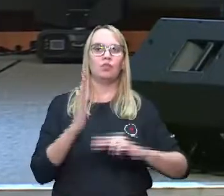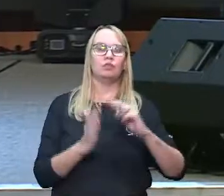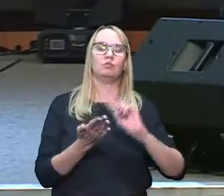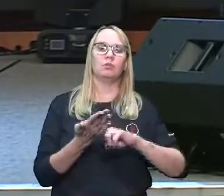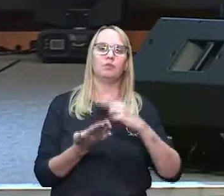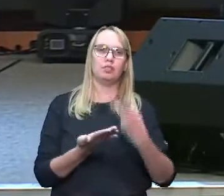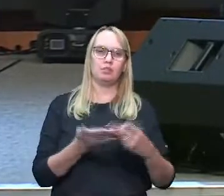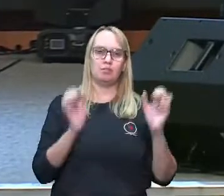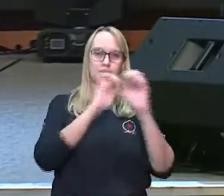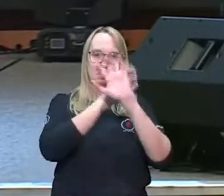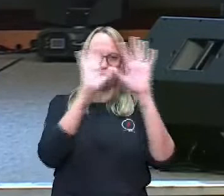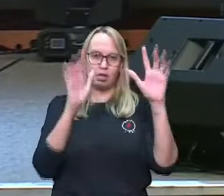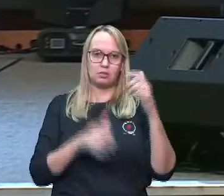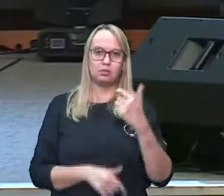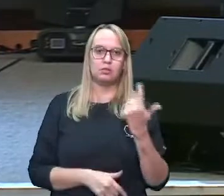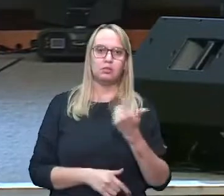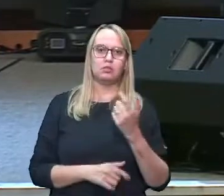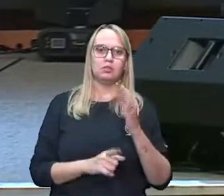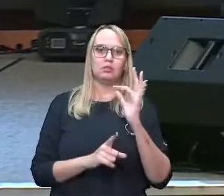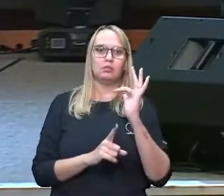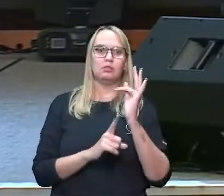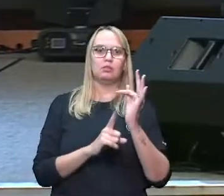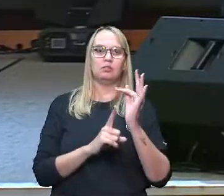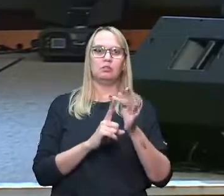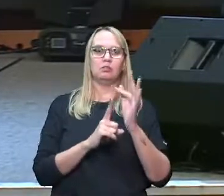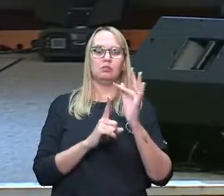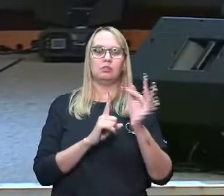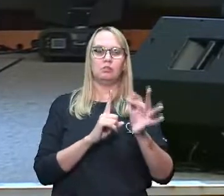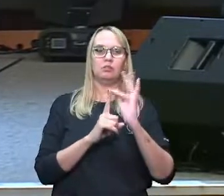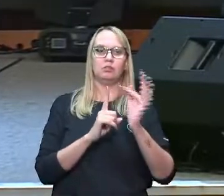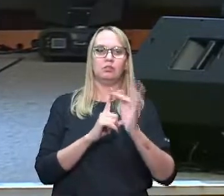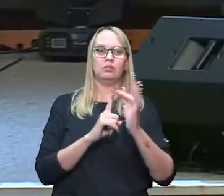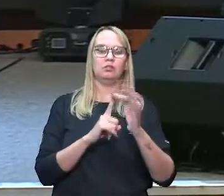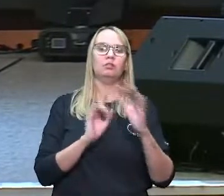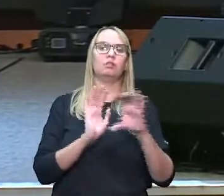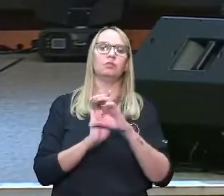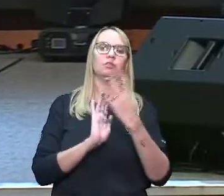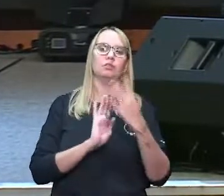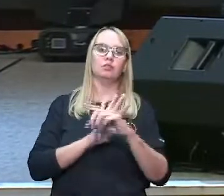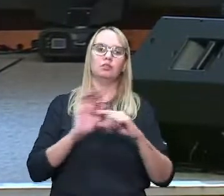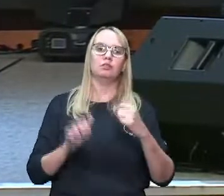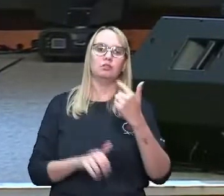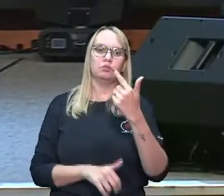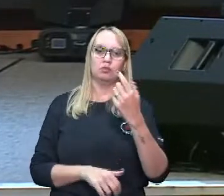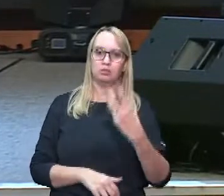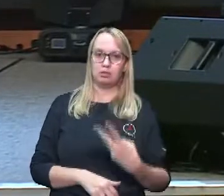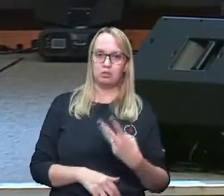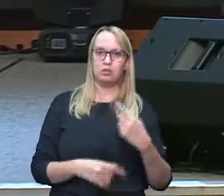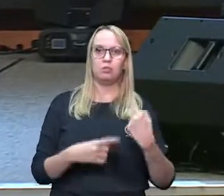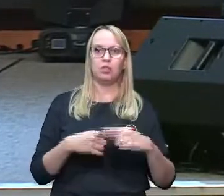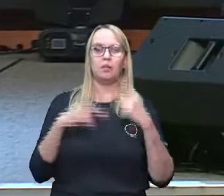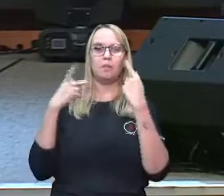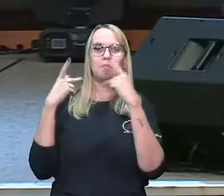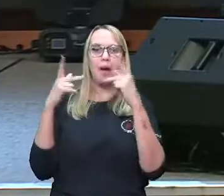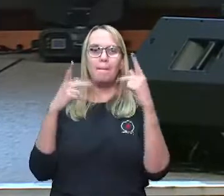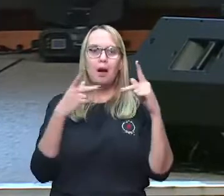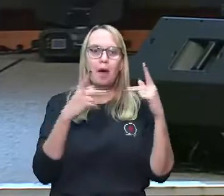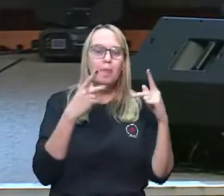clara. 2 Timóteo 4, versículo 2 e 3. Porque pregue a mensagem